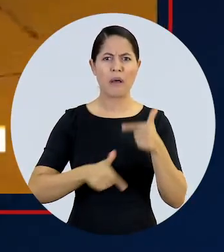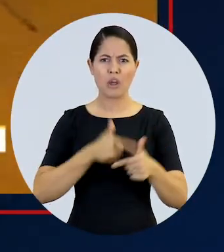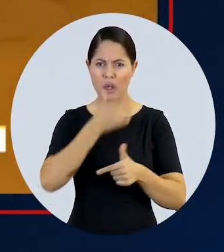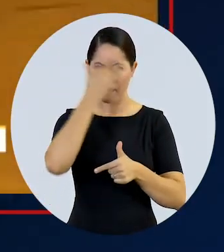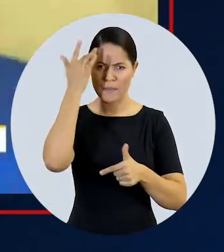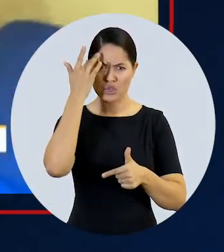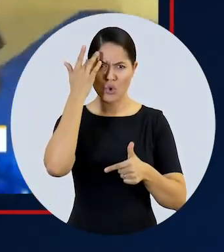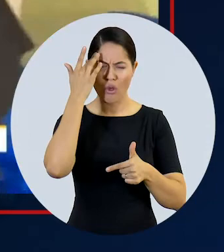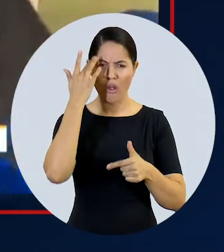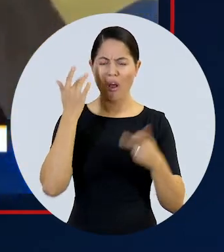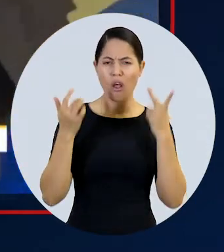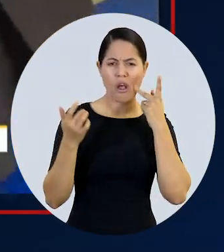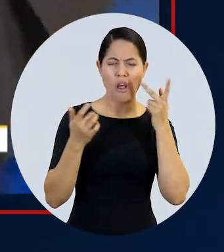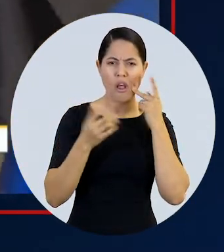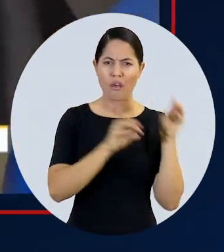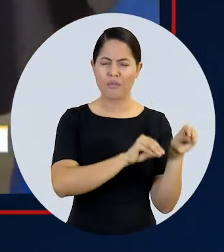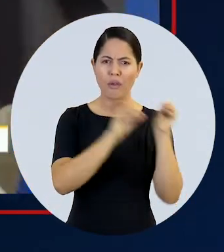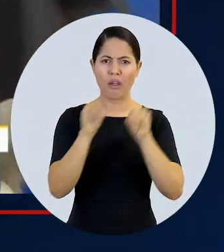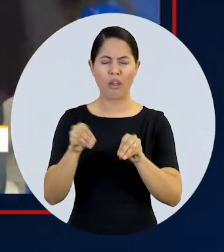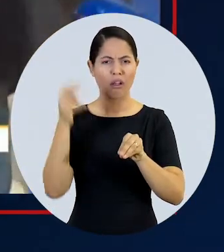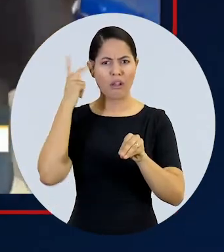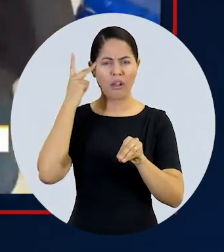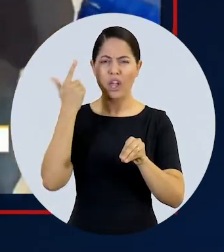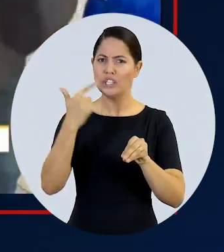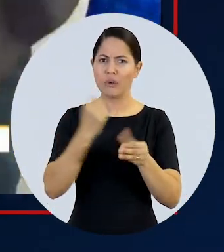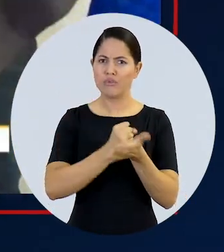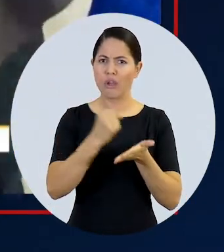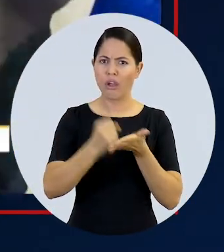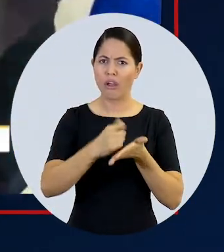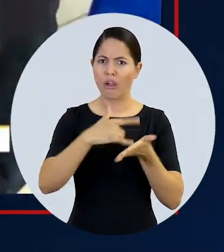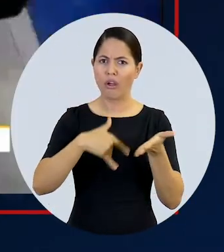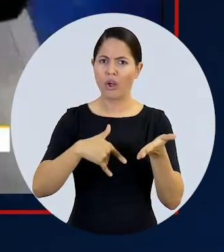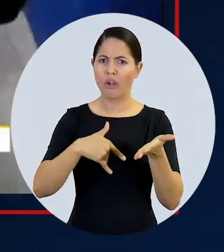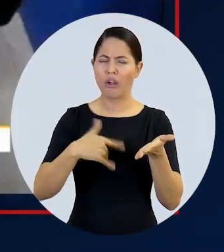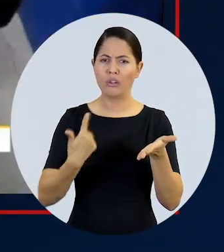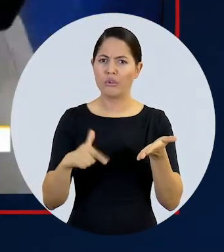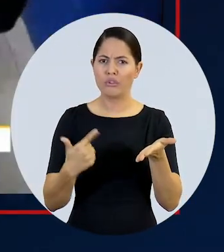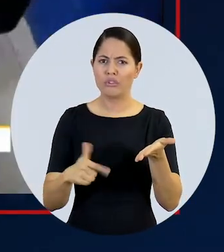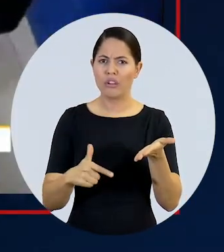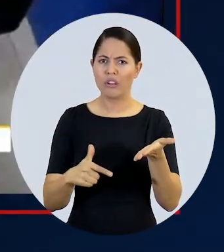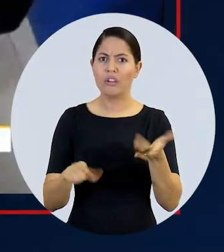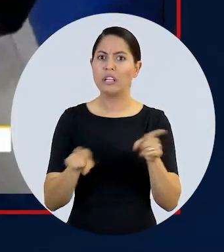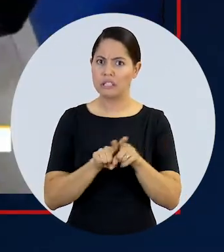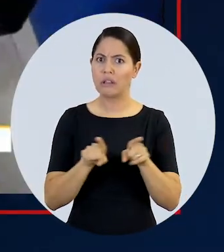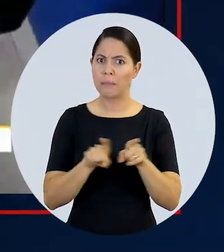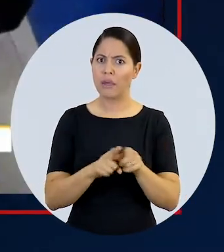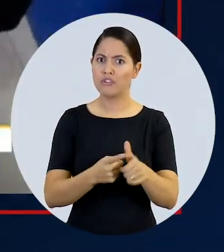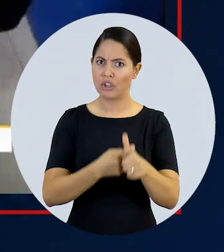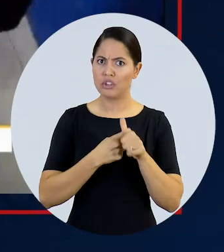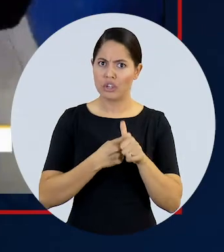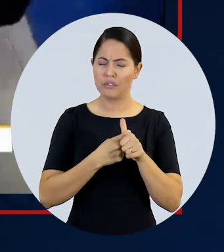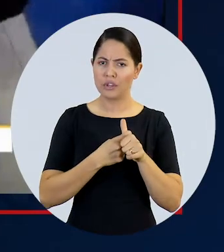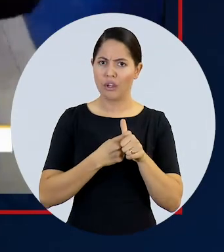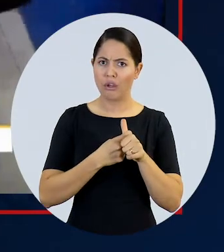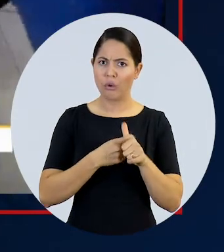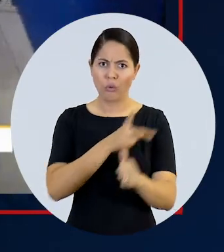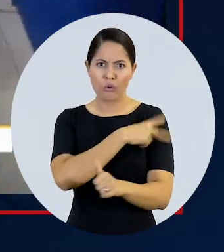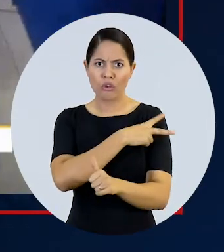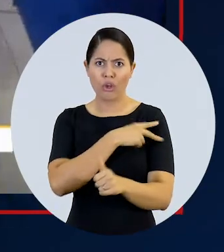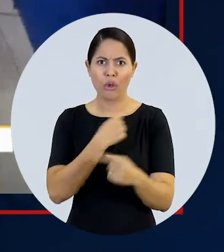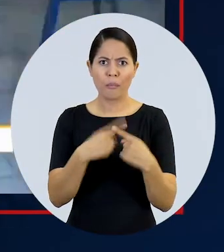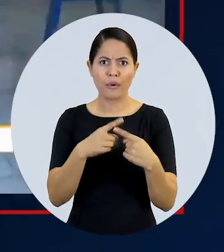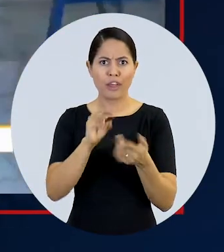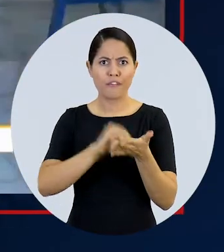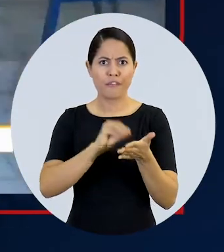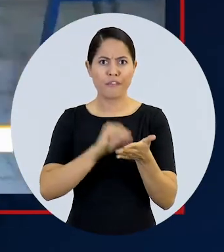Os trabalhadores foram trazidos do Ceará e não tinham registro em carteira. Disseram ainda que tinham dívidas com os patrões por